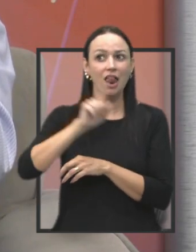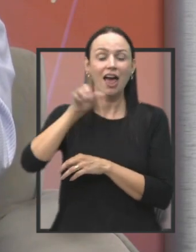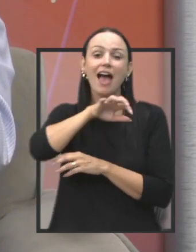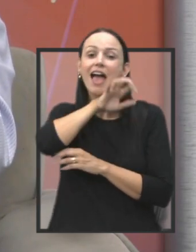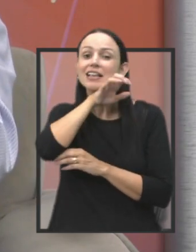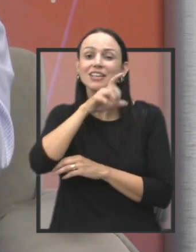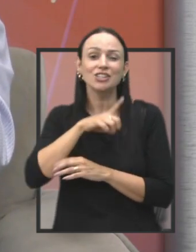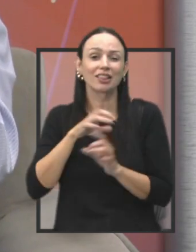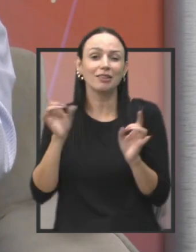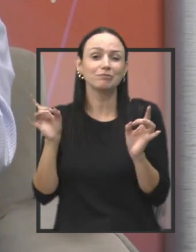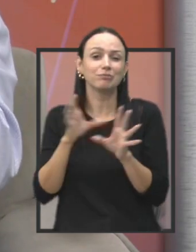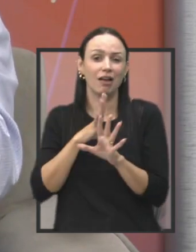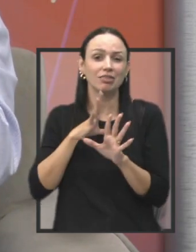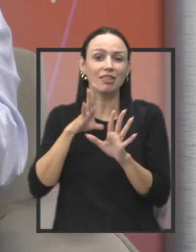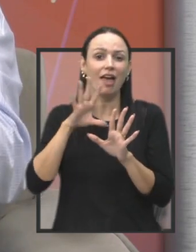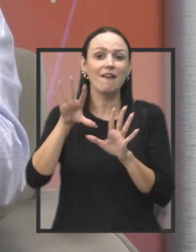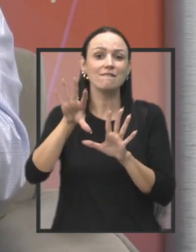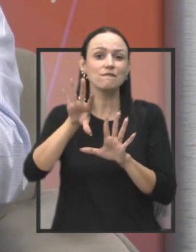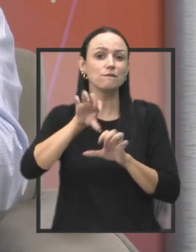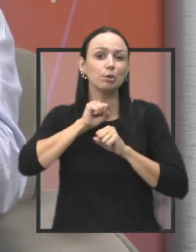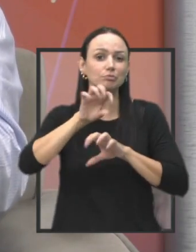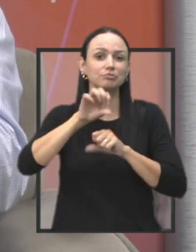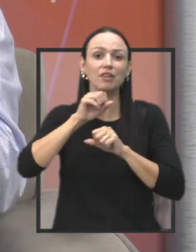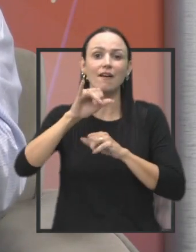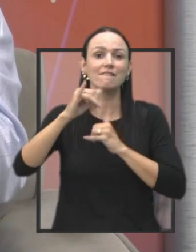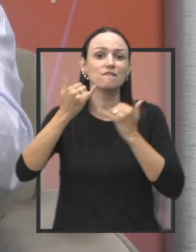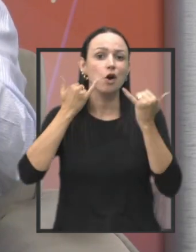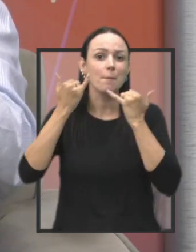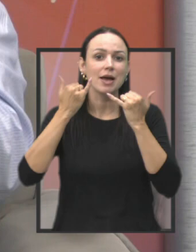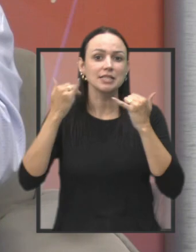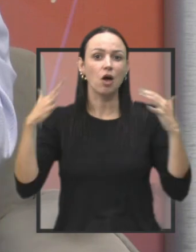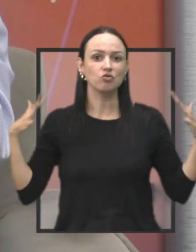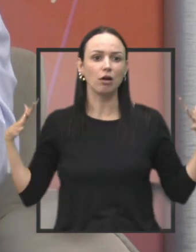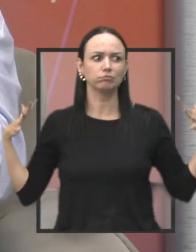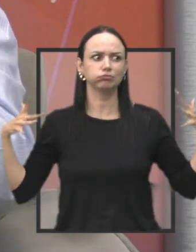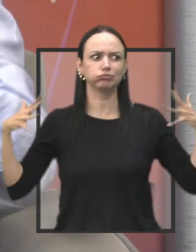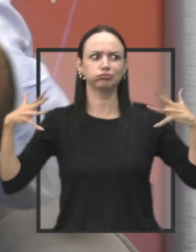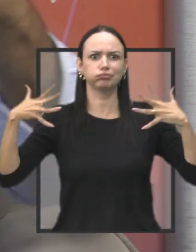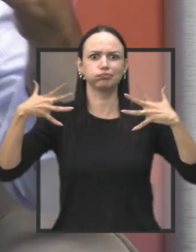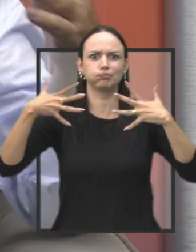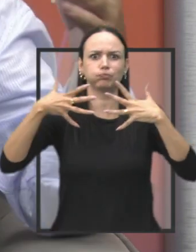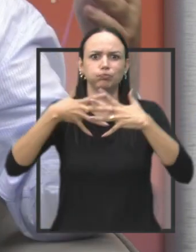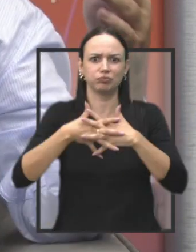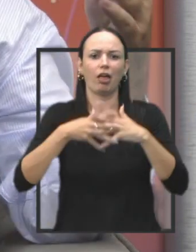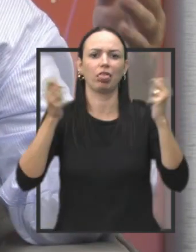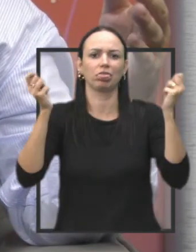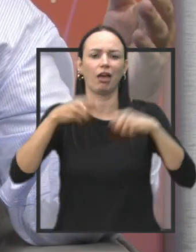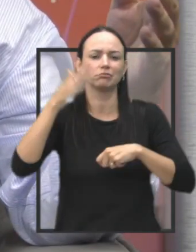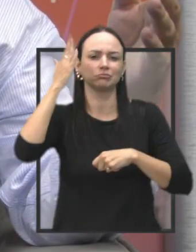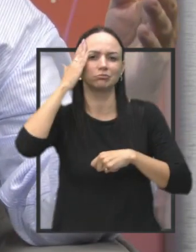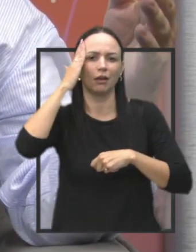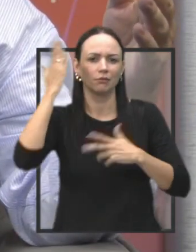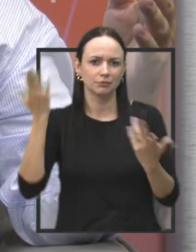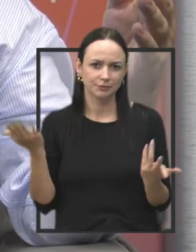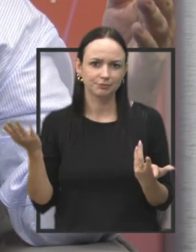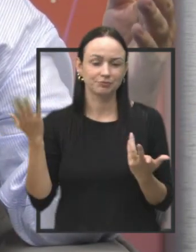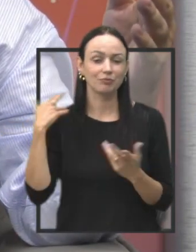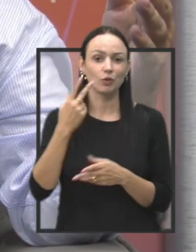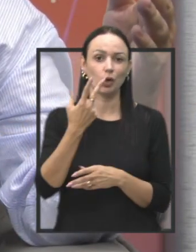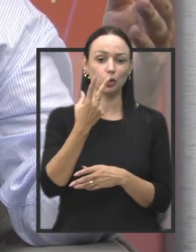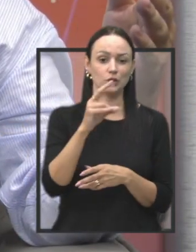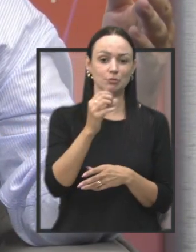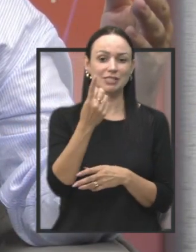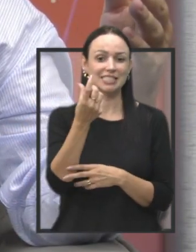disponibilizado para fazer qualquer tipo de cruzamento. Então, isso não é de hoje, já vem desde 2016